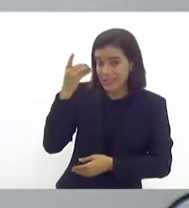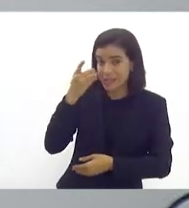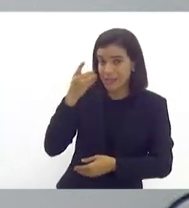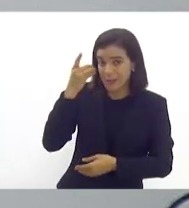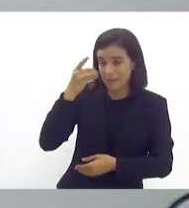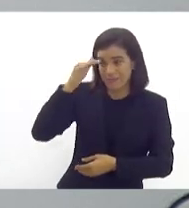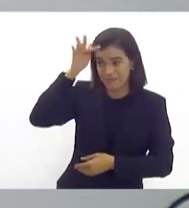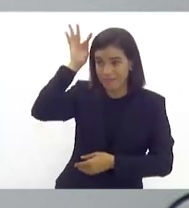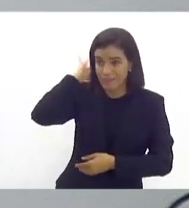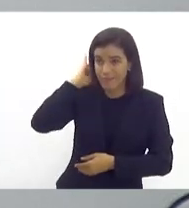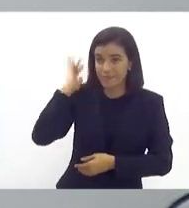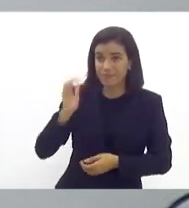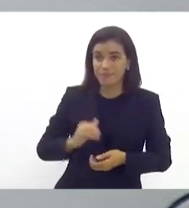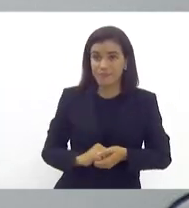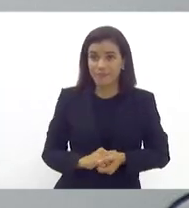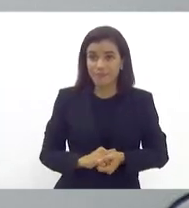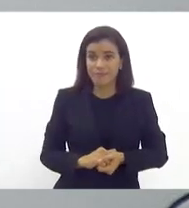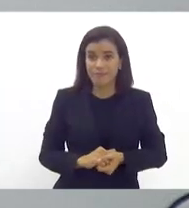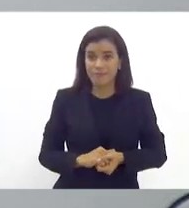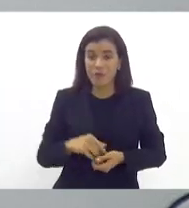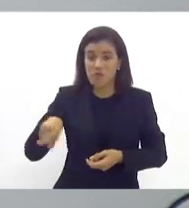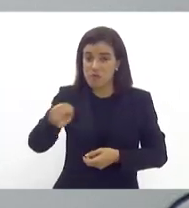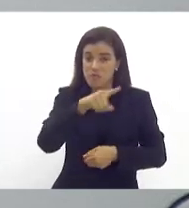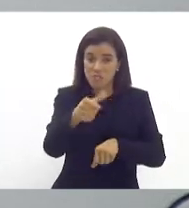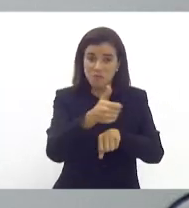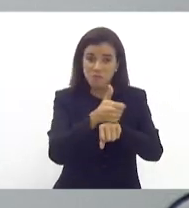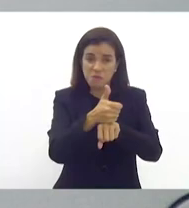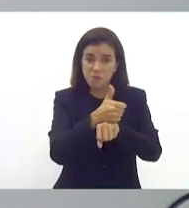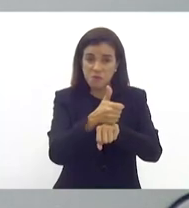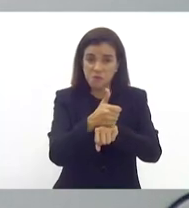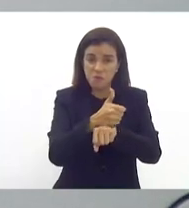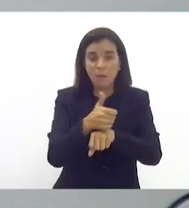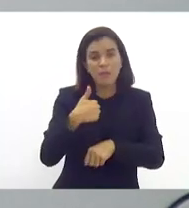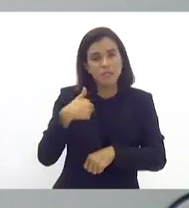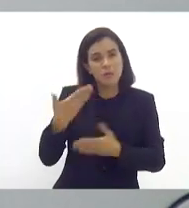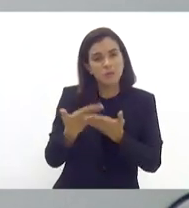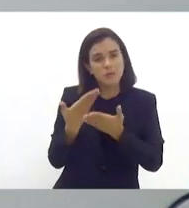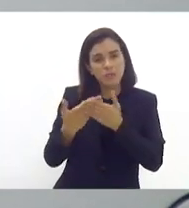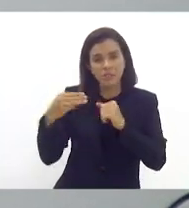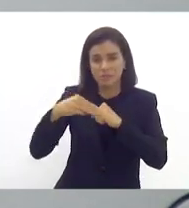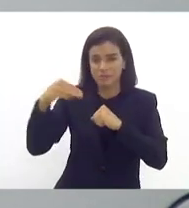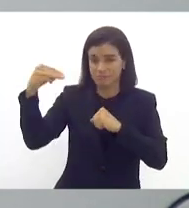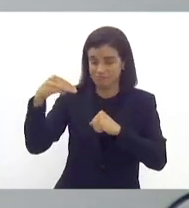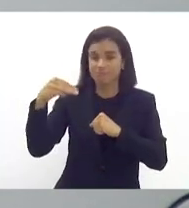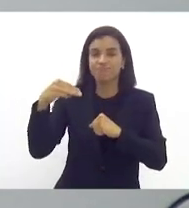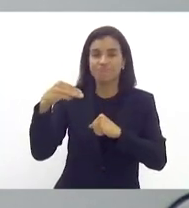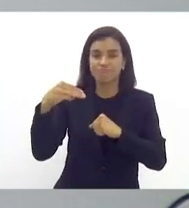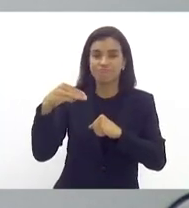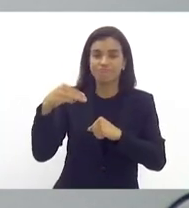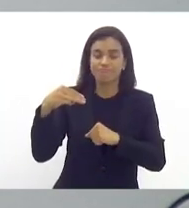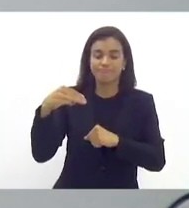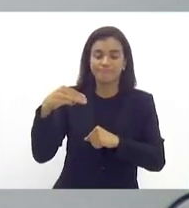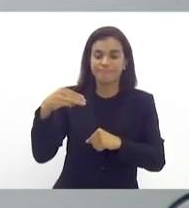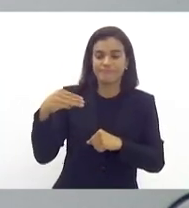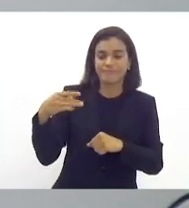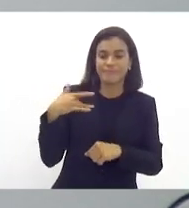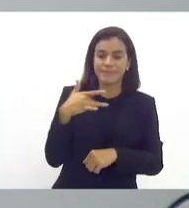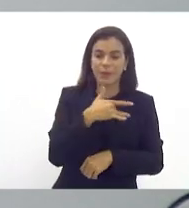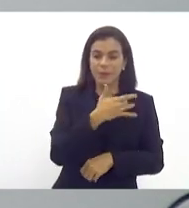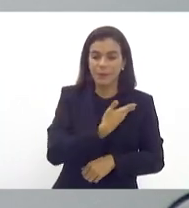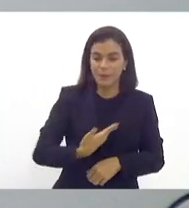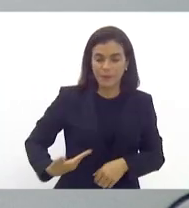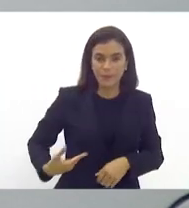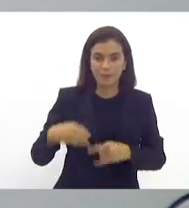com na presença dos experts Mas eu também fiz uma mestrado em saúde pública na fio crruz e uma das primeiras